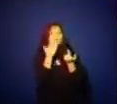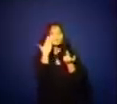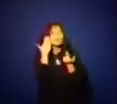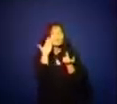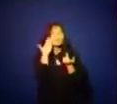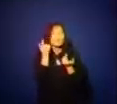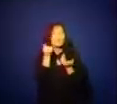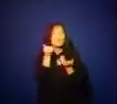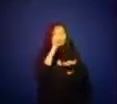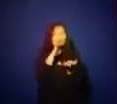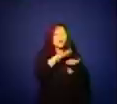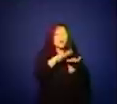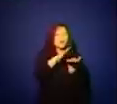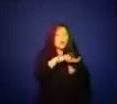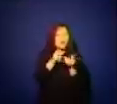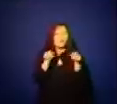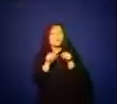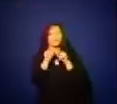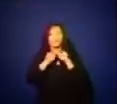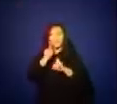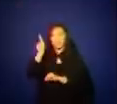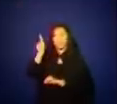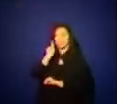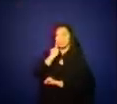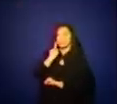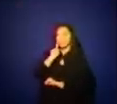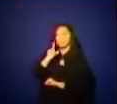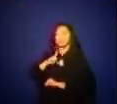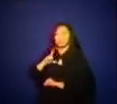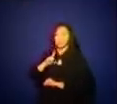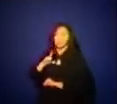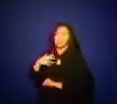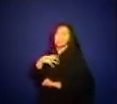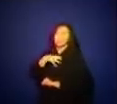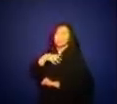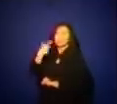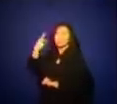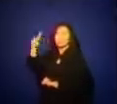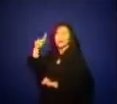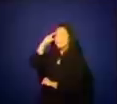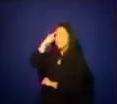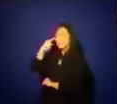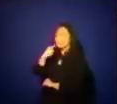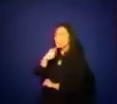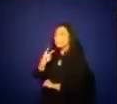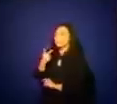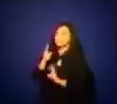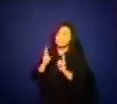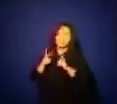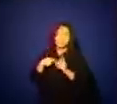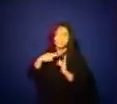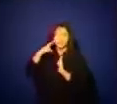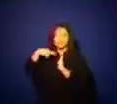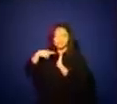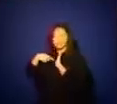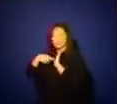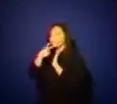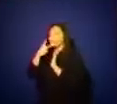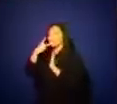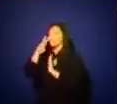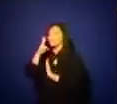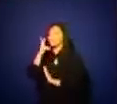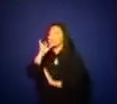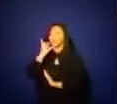de modelar os Estados Unidos é um exemplo mais típico tem várias teses que diz olha não curva de Philips não existe